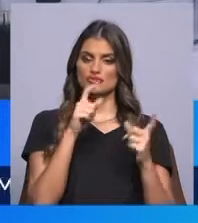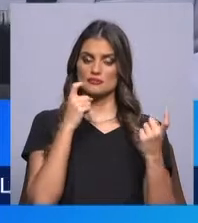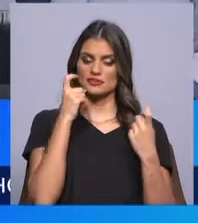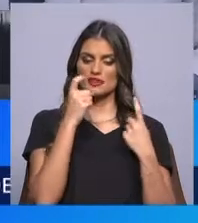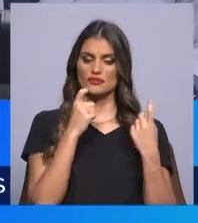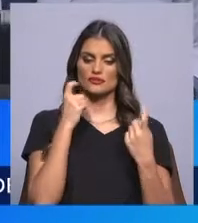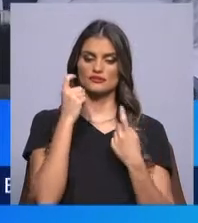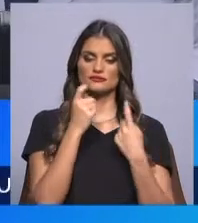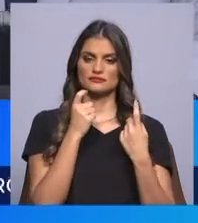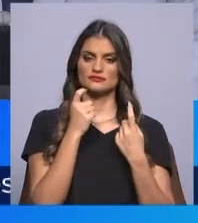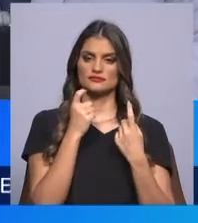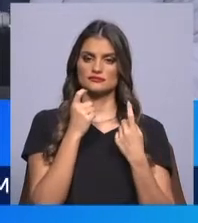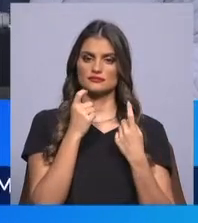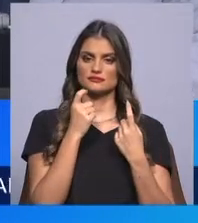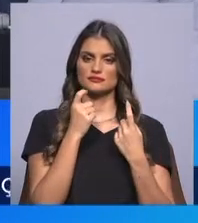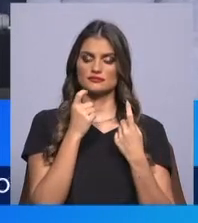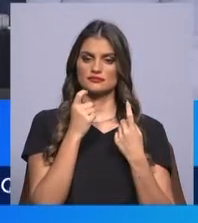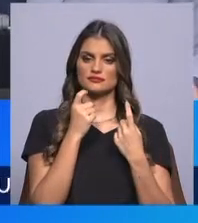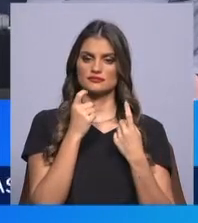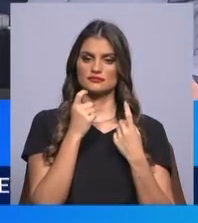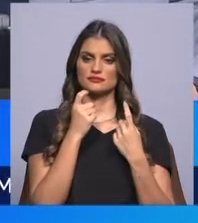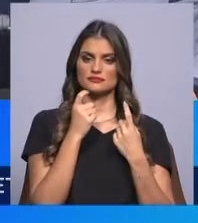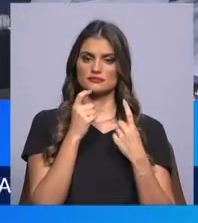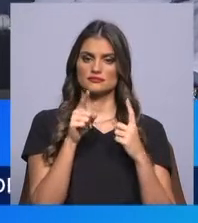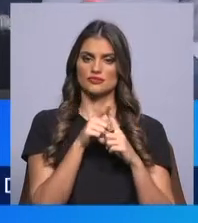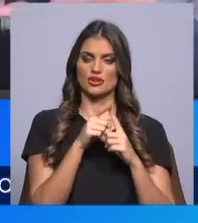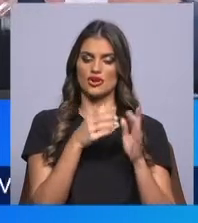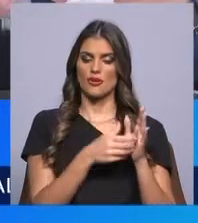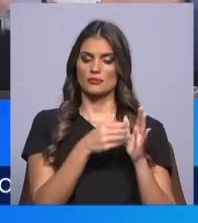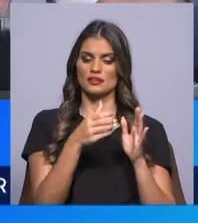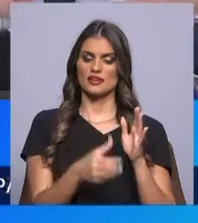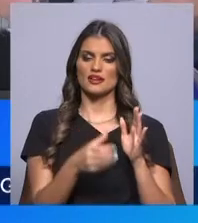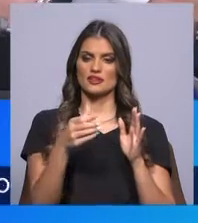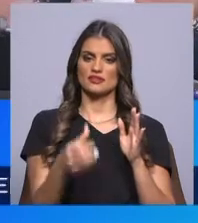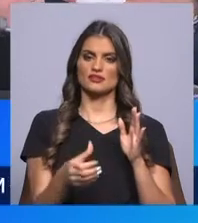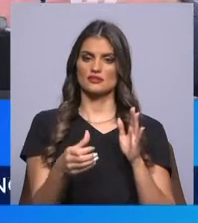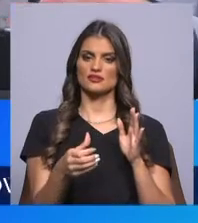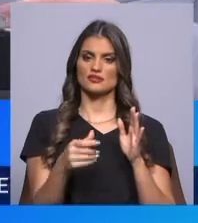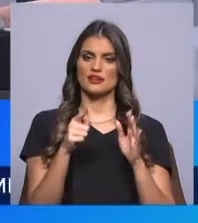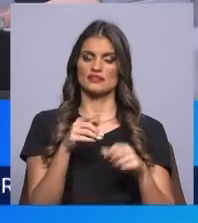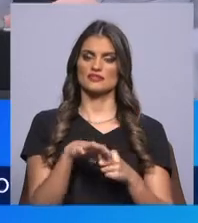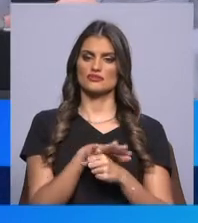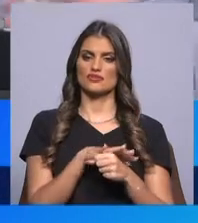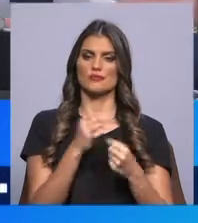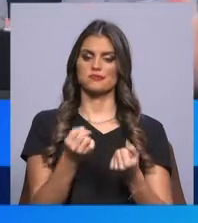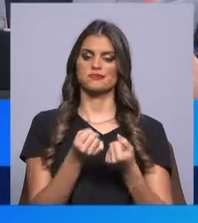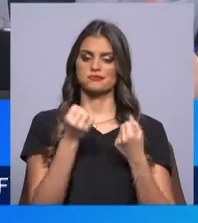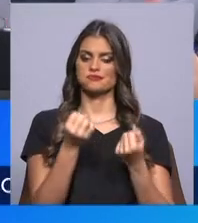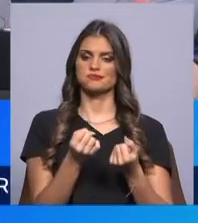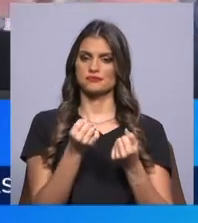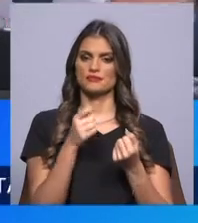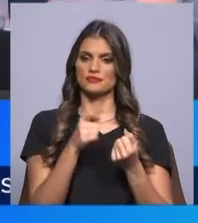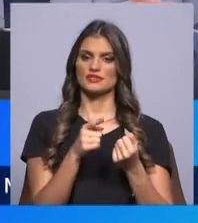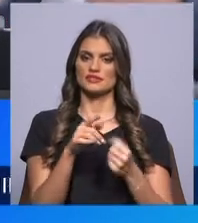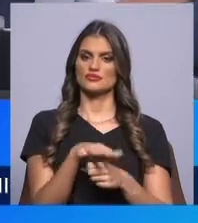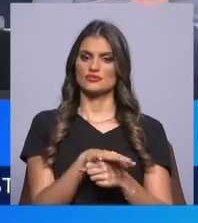que aquilo é um meio tão complexo que a própria antimatéria não conseguiria escapar desses campos